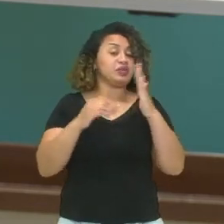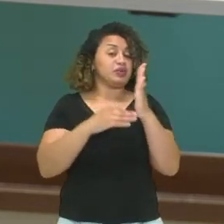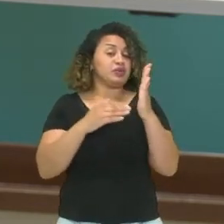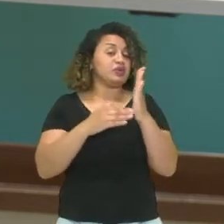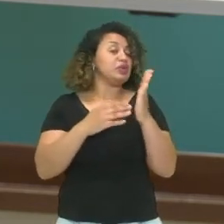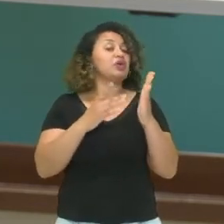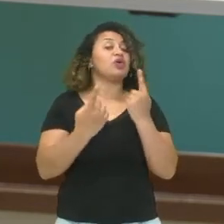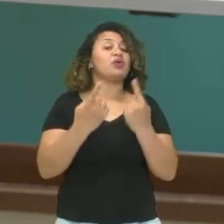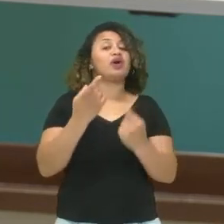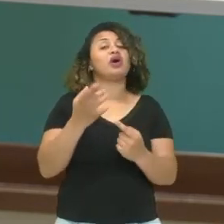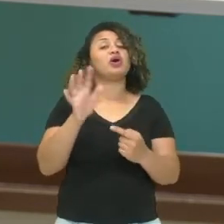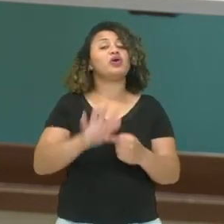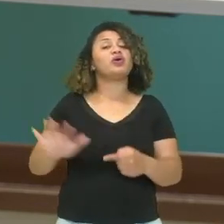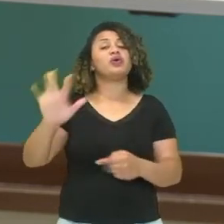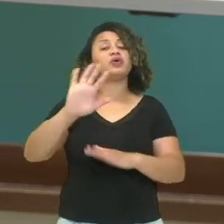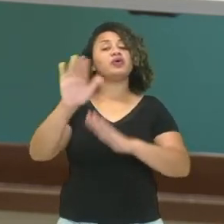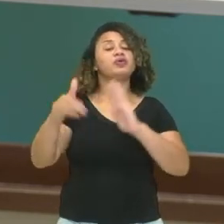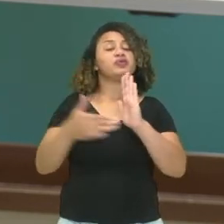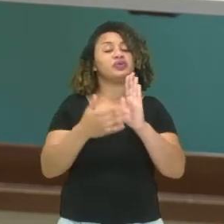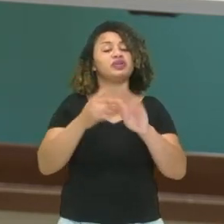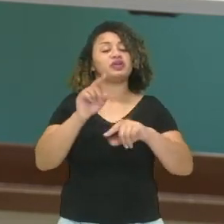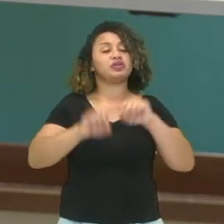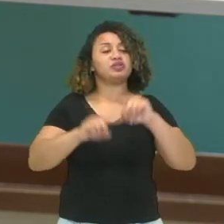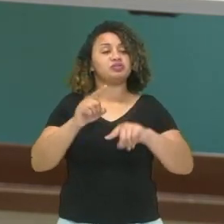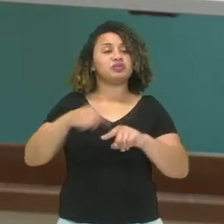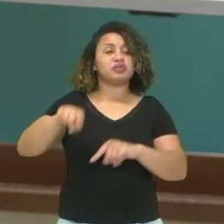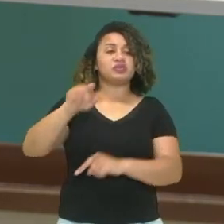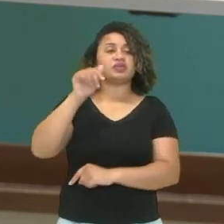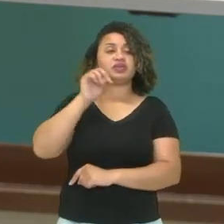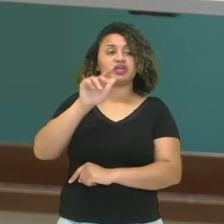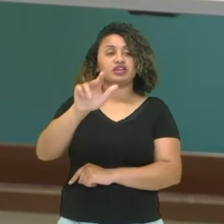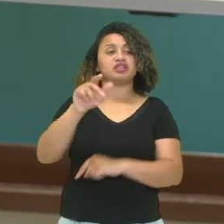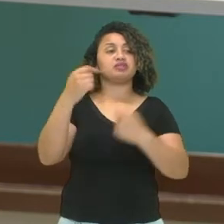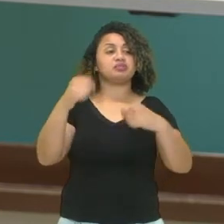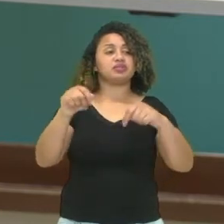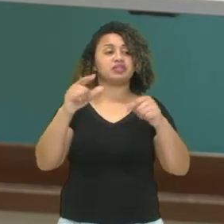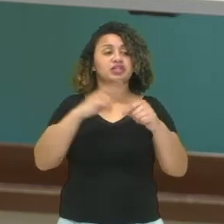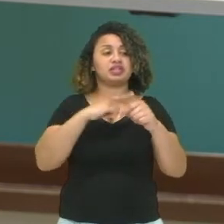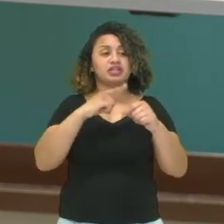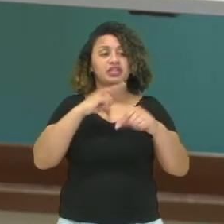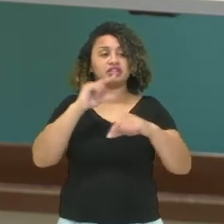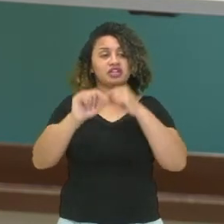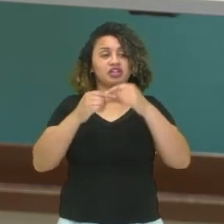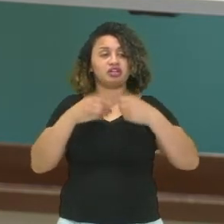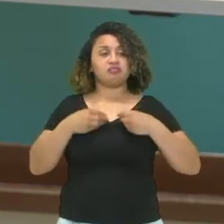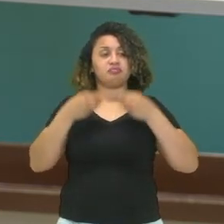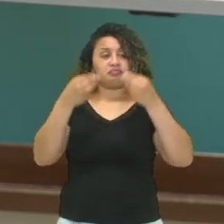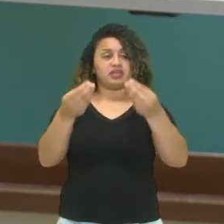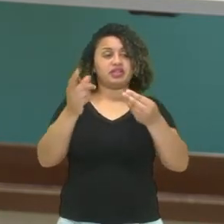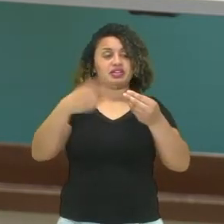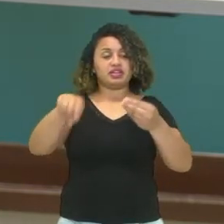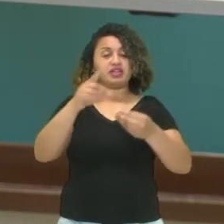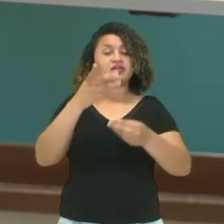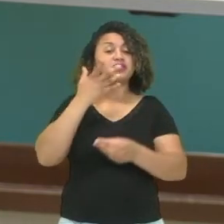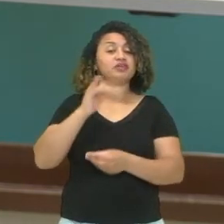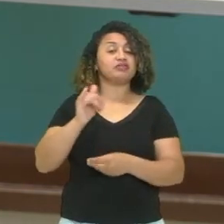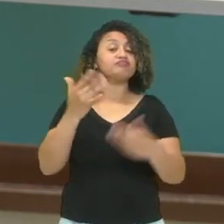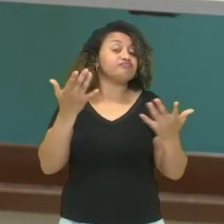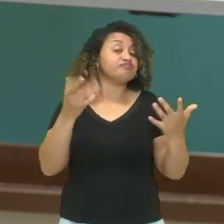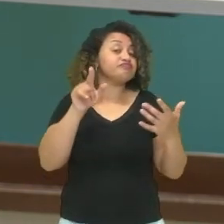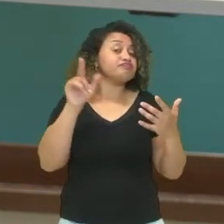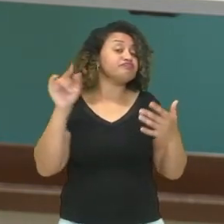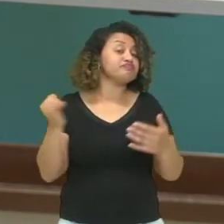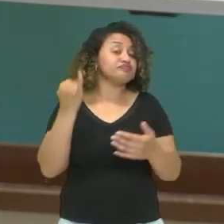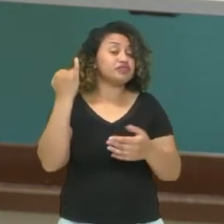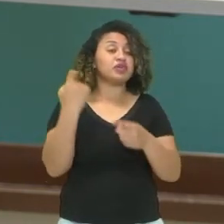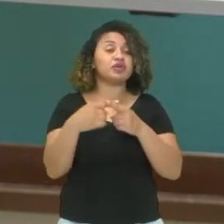de produtos que as irmãs terão que ter no primeiro mês para oferecer ao cliente? Isso é muito importante,